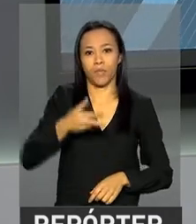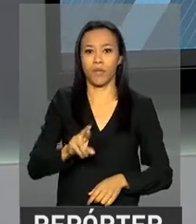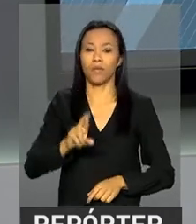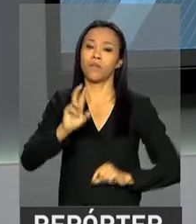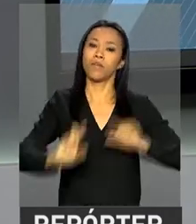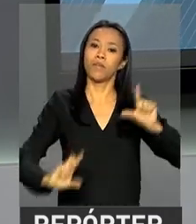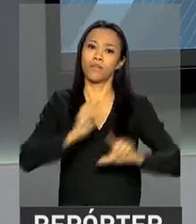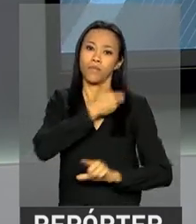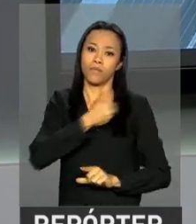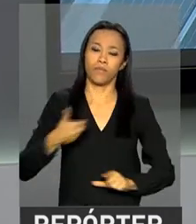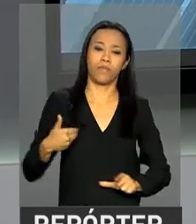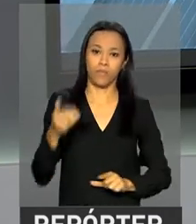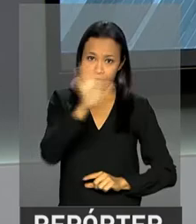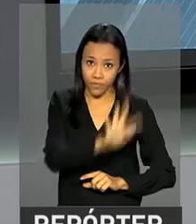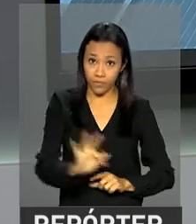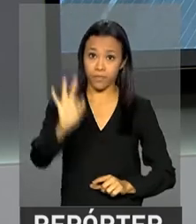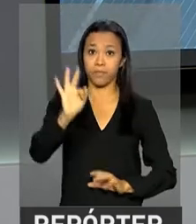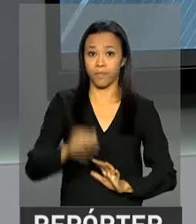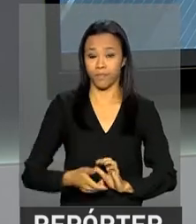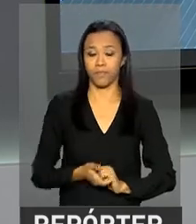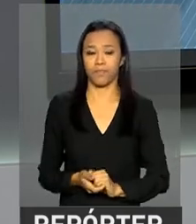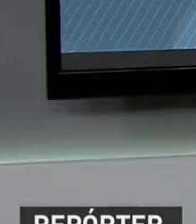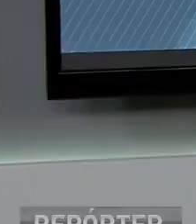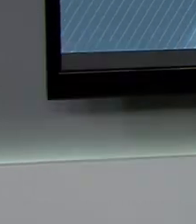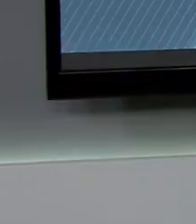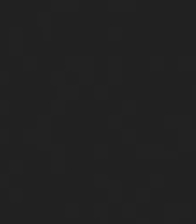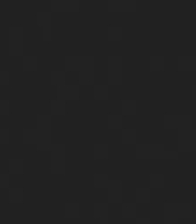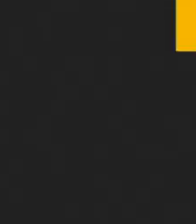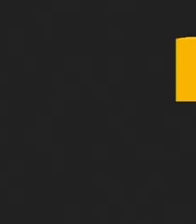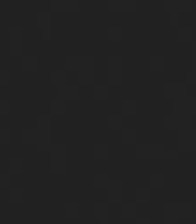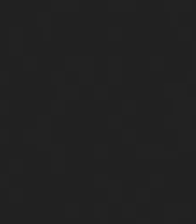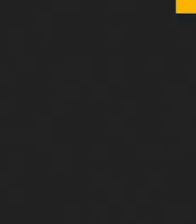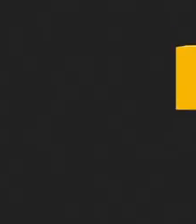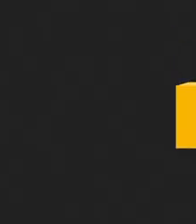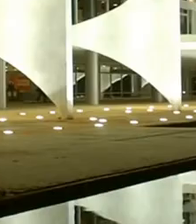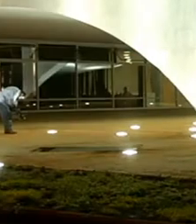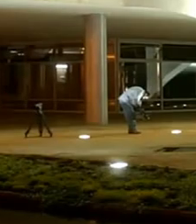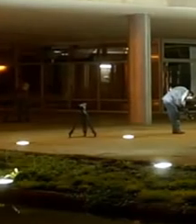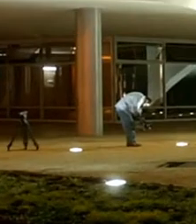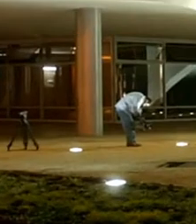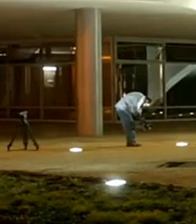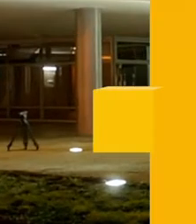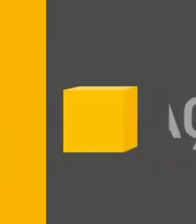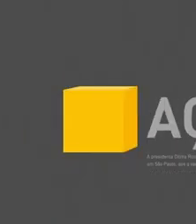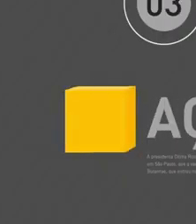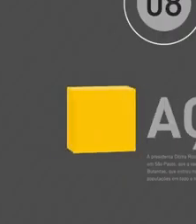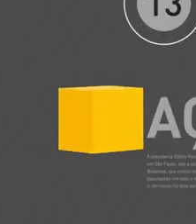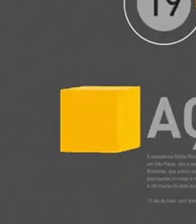na NBR, a TV do Governo Federal.